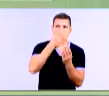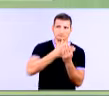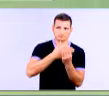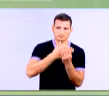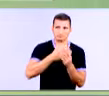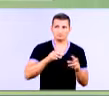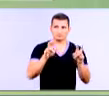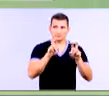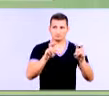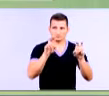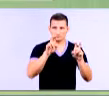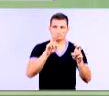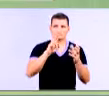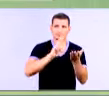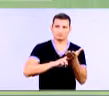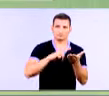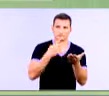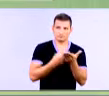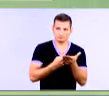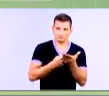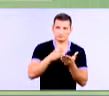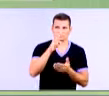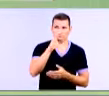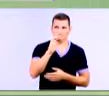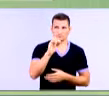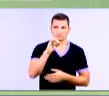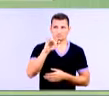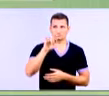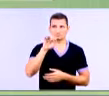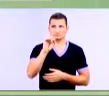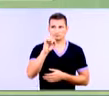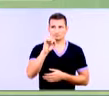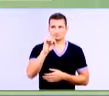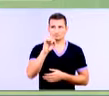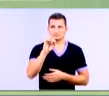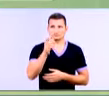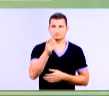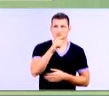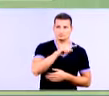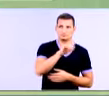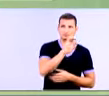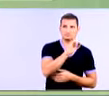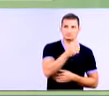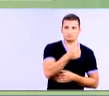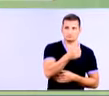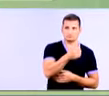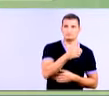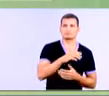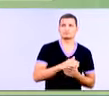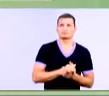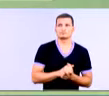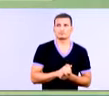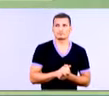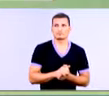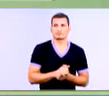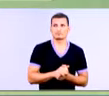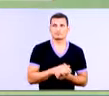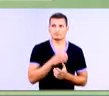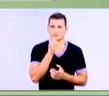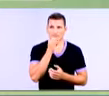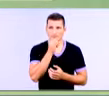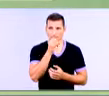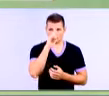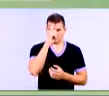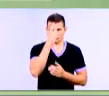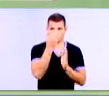o computador traduziu do código fonte para o código de zeros e uns, para o código binário, né? Então, se eu criei um